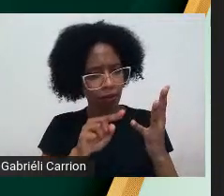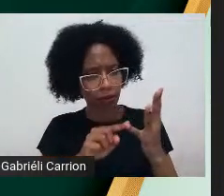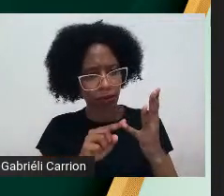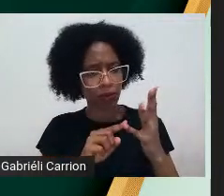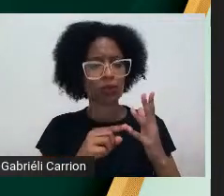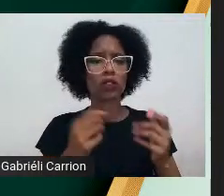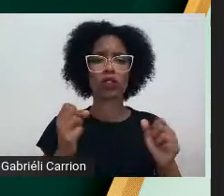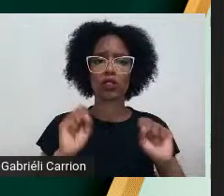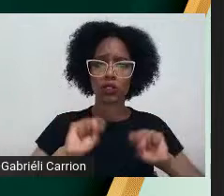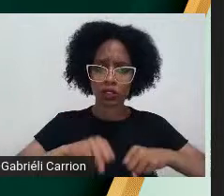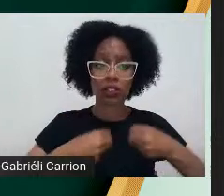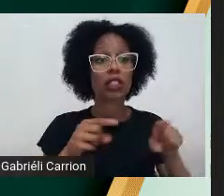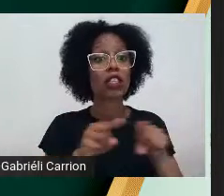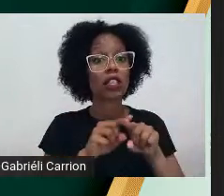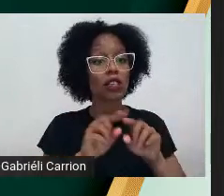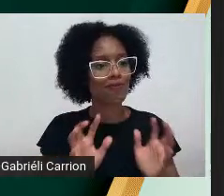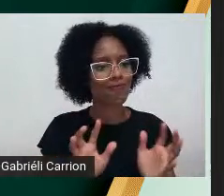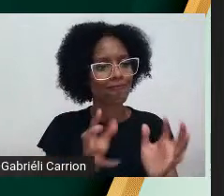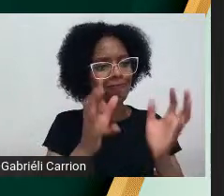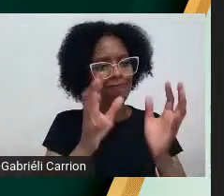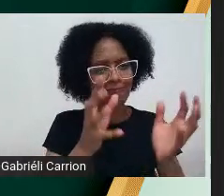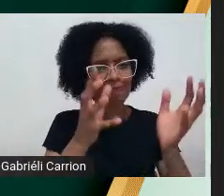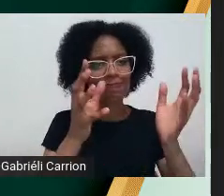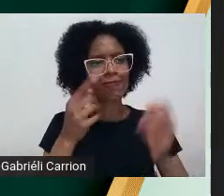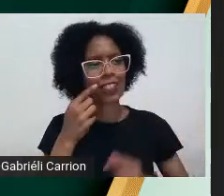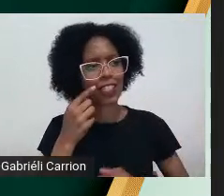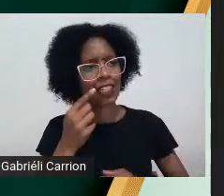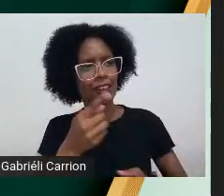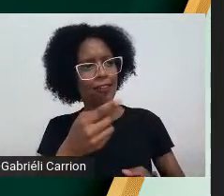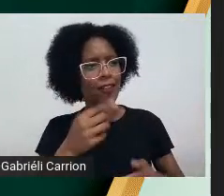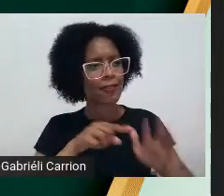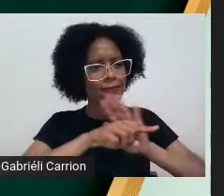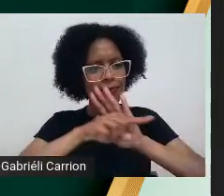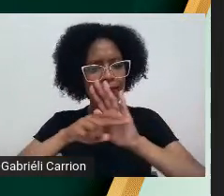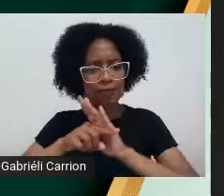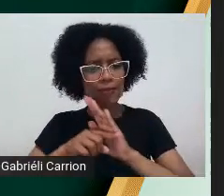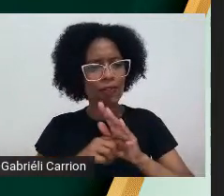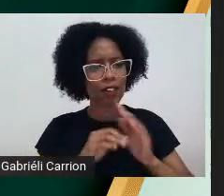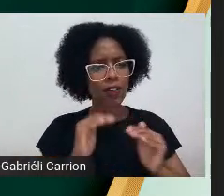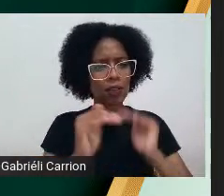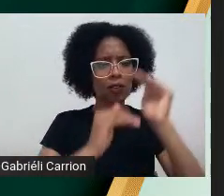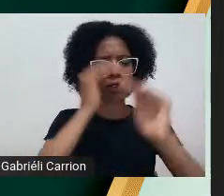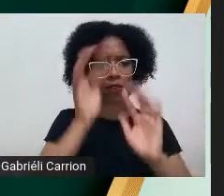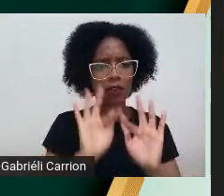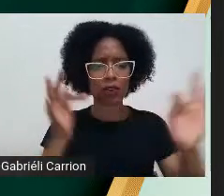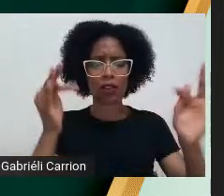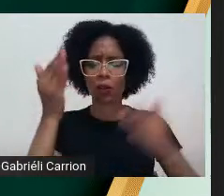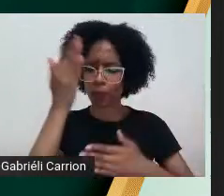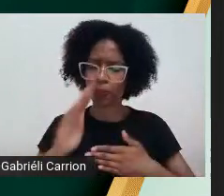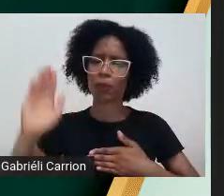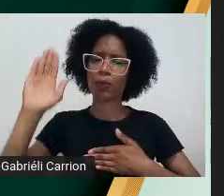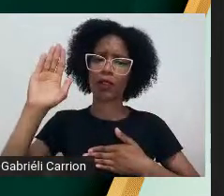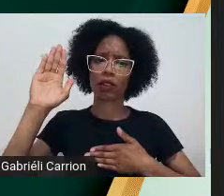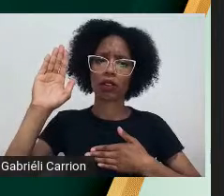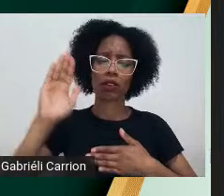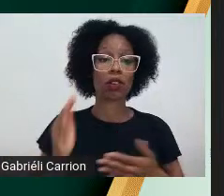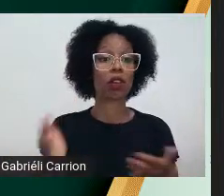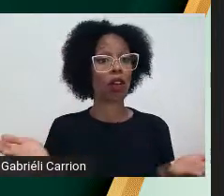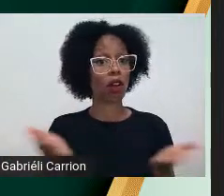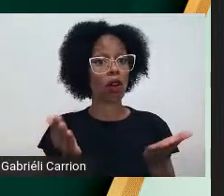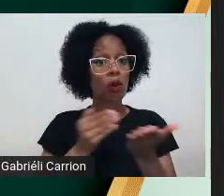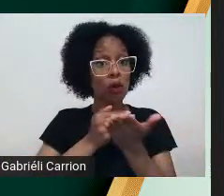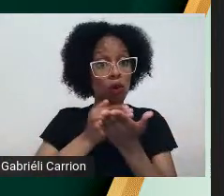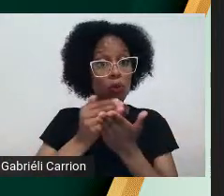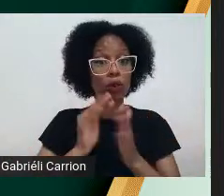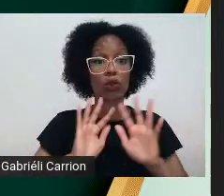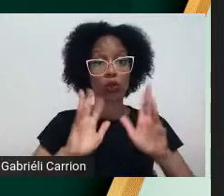produtiva, estimulando o posicionamento crítico frente ao avanço tecnológico. Assim eu prometo. Teremos agora a